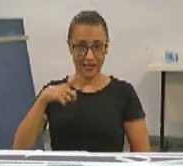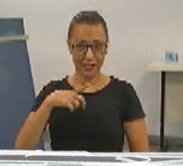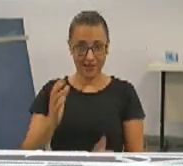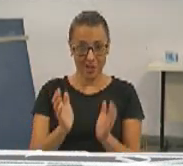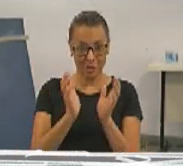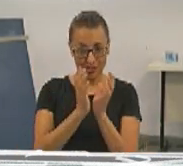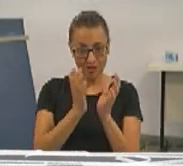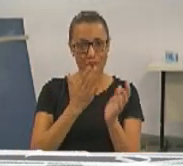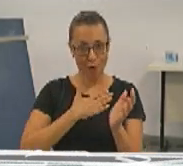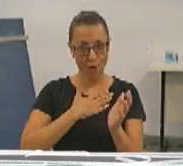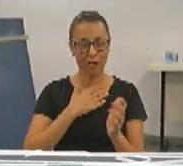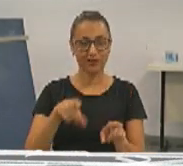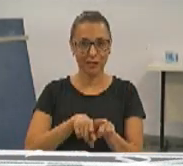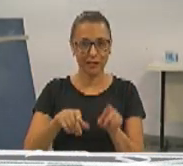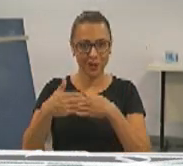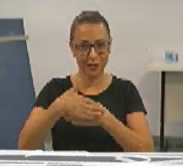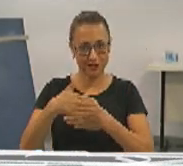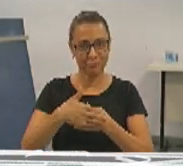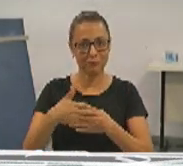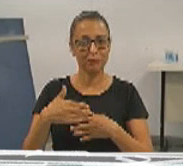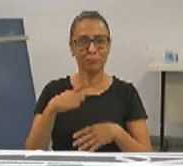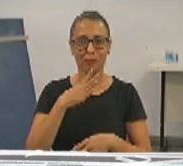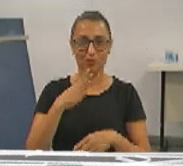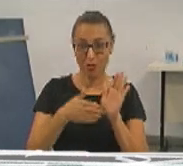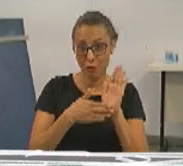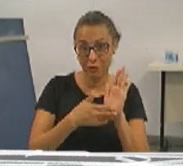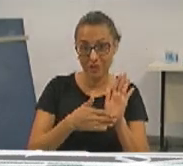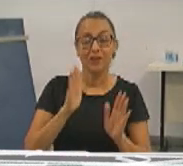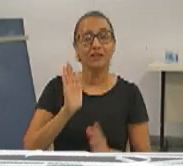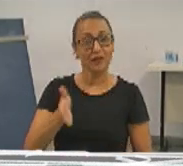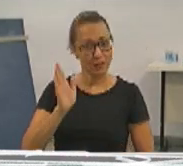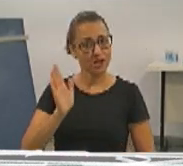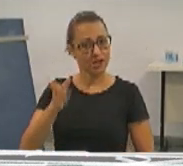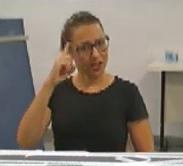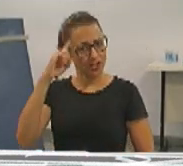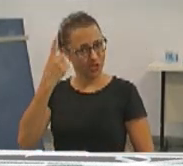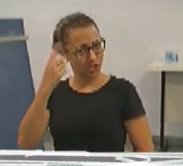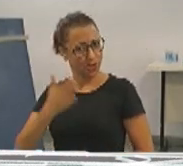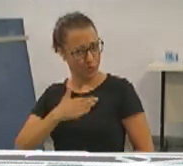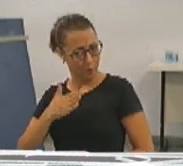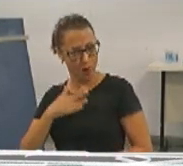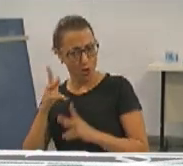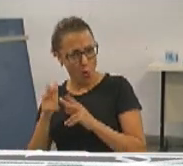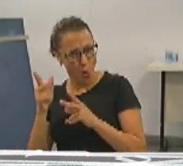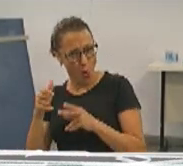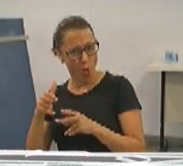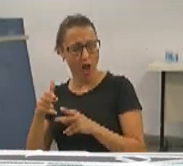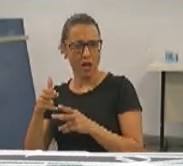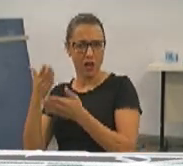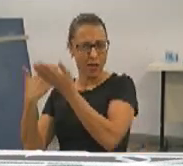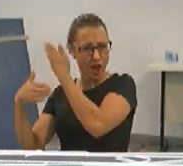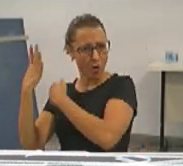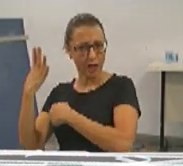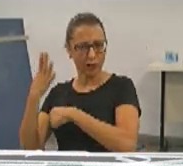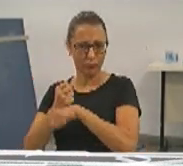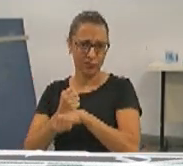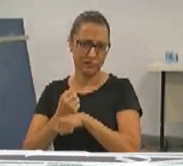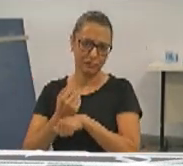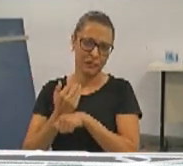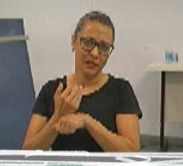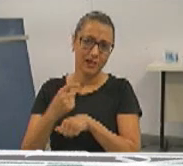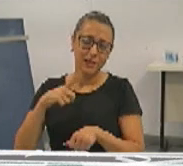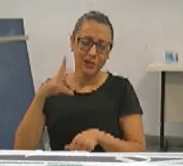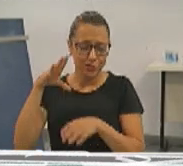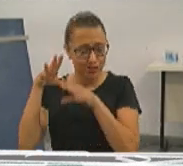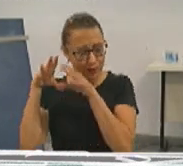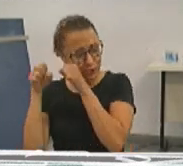abre para conhecer nossas propostas também já foi o meu dia a dia há 4 anos. Noites de sono e fins de semana,